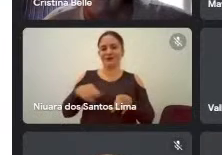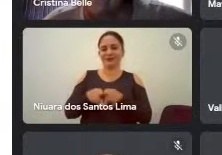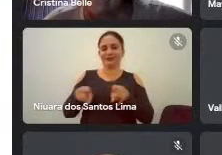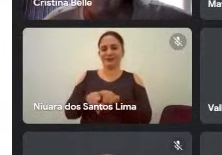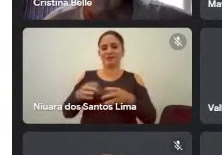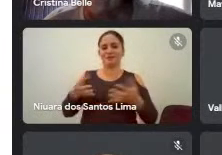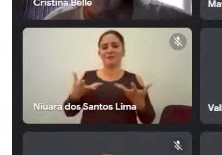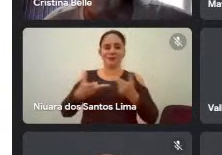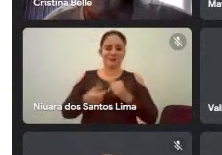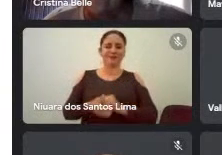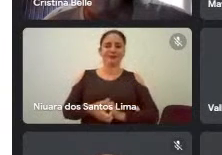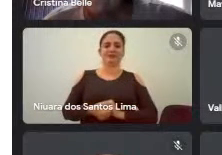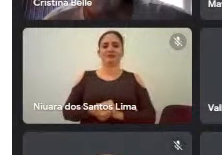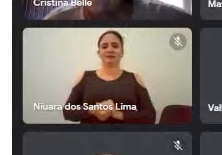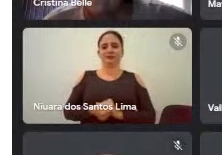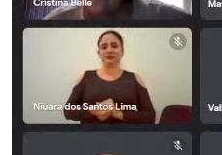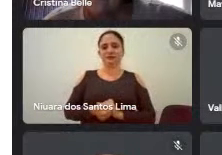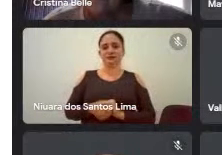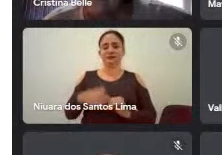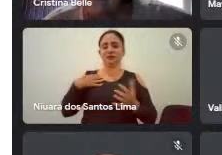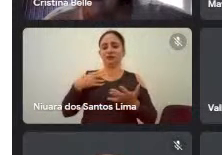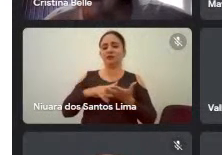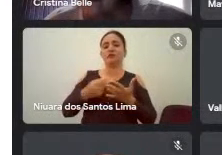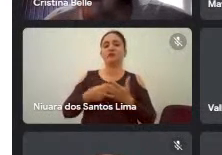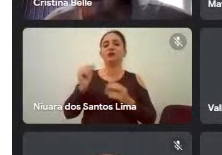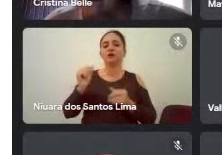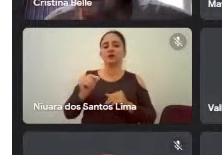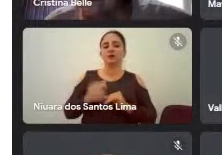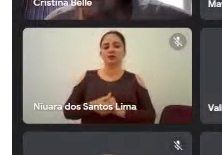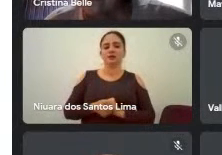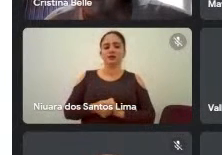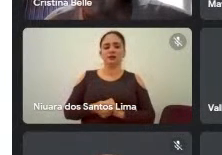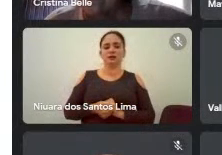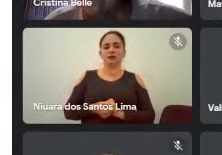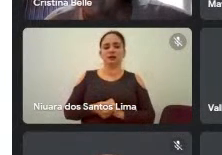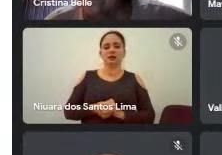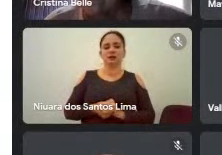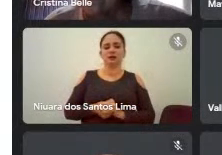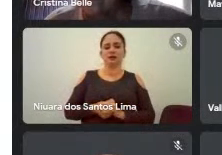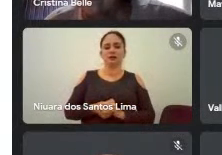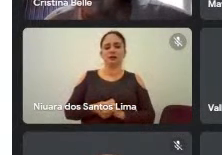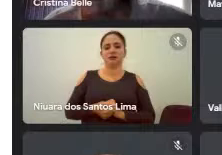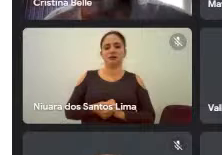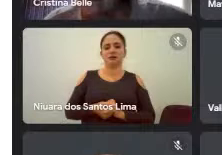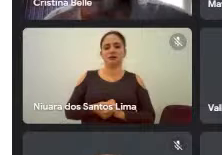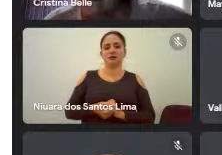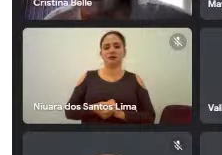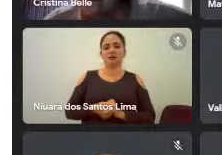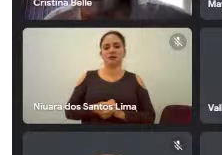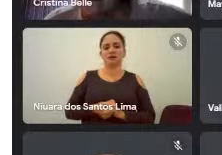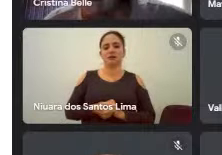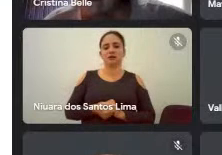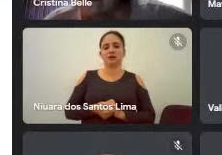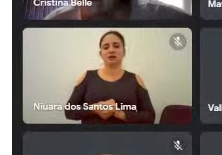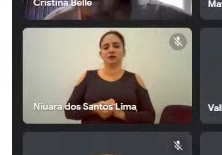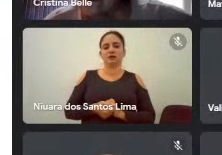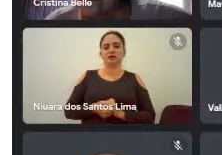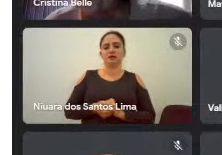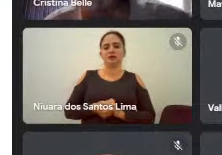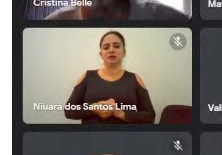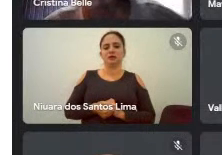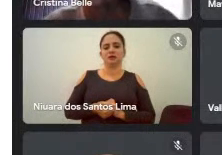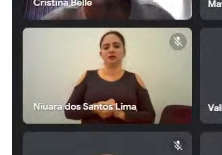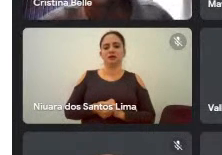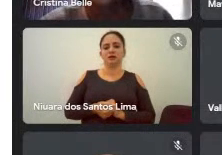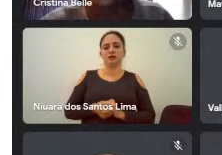maravilhoso. Eu traduziria mais ou menos assim. Sapatinha subindo a ribeira, sapatinha descendo a ribeira. Quem souber mais, que conte melhor. O que, que